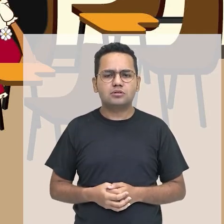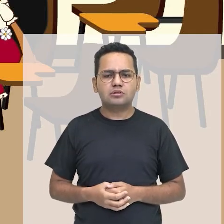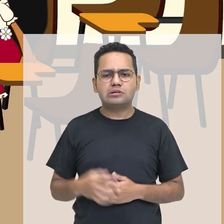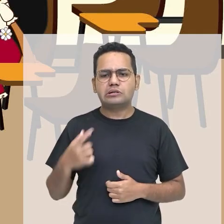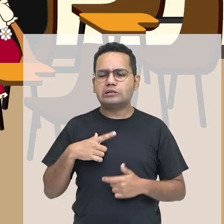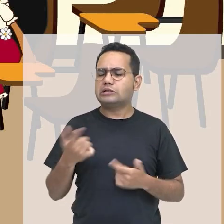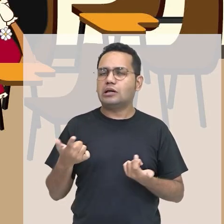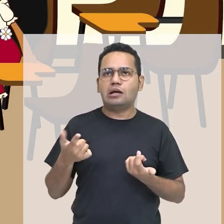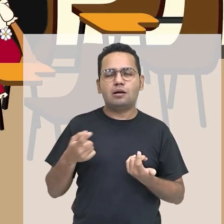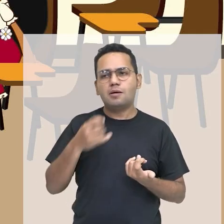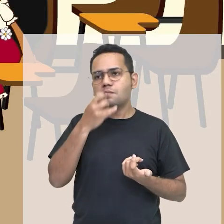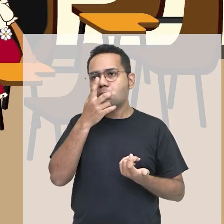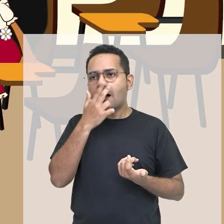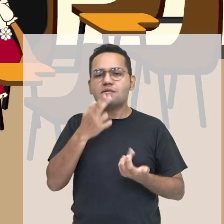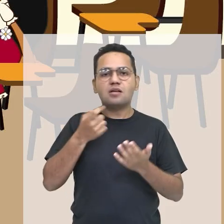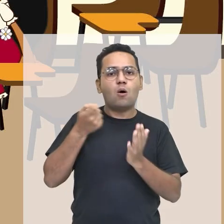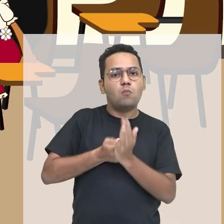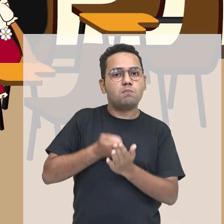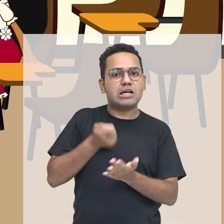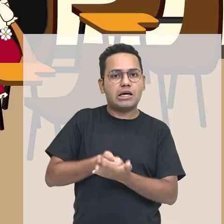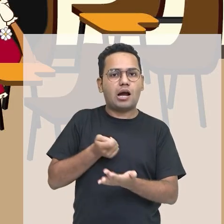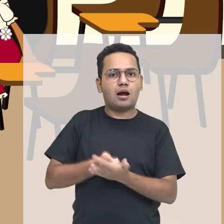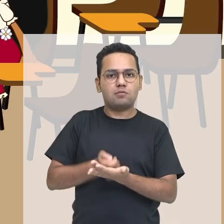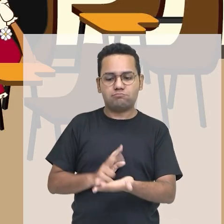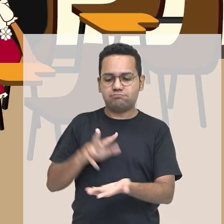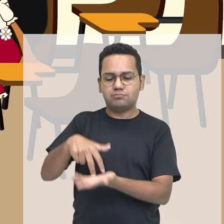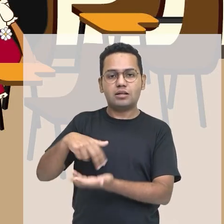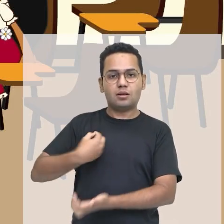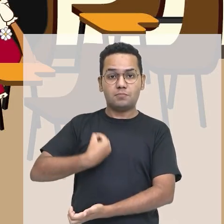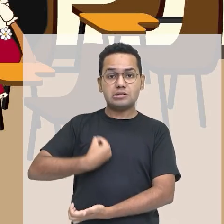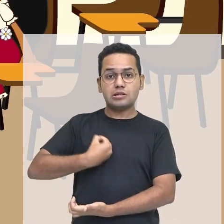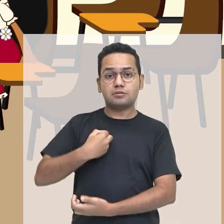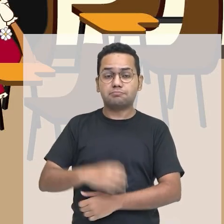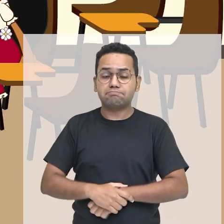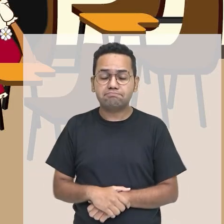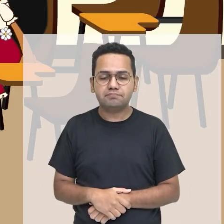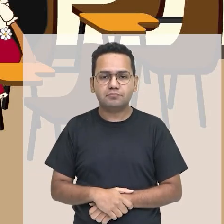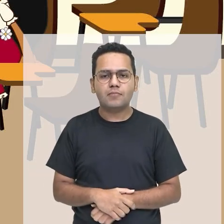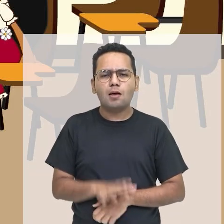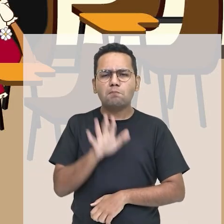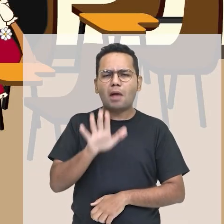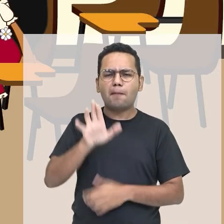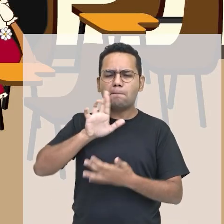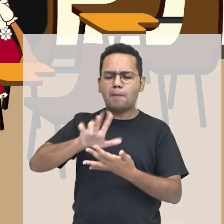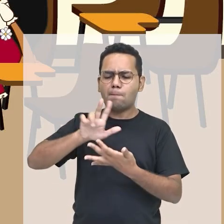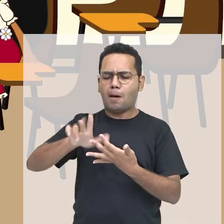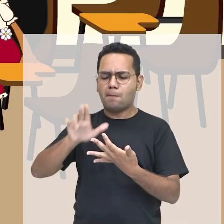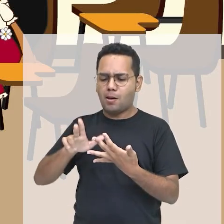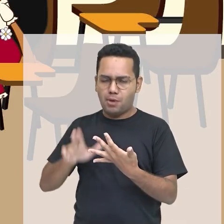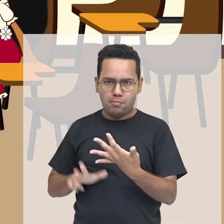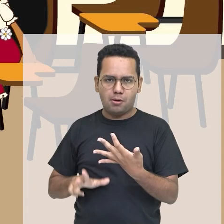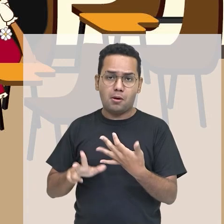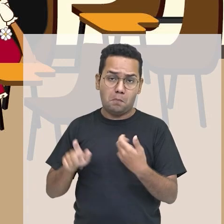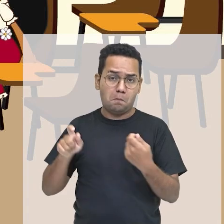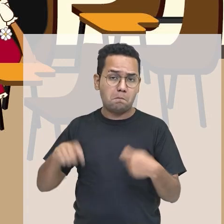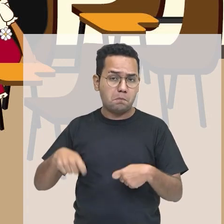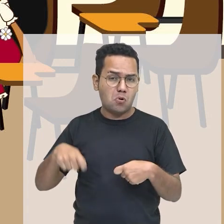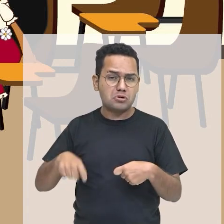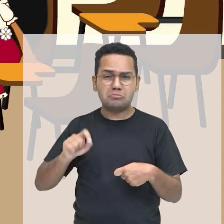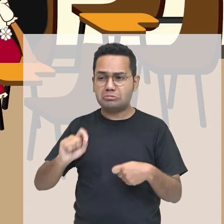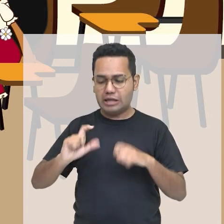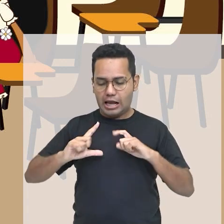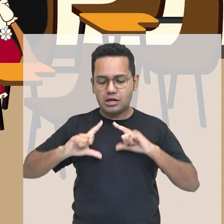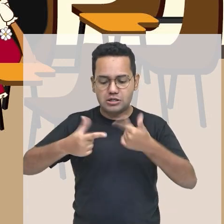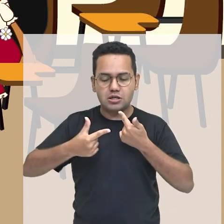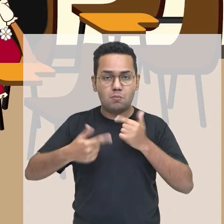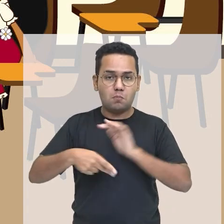está obrigado a estar ali, por exemplo, né? Então são situações que levam esse indivíduo a manifestar esse tipo